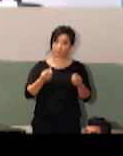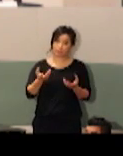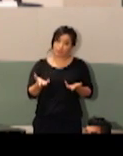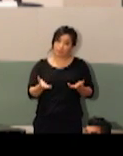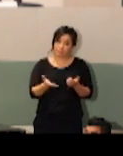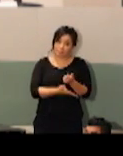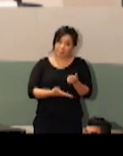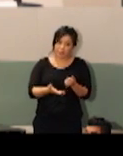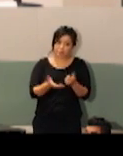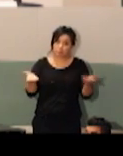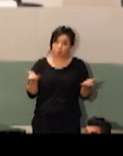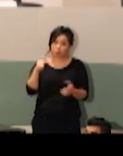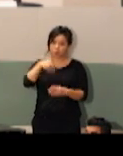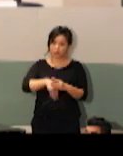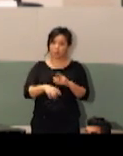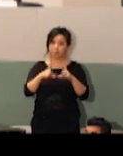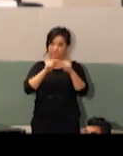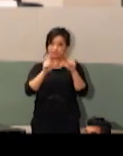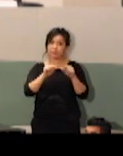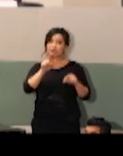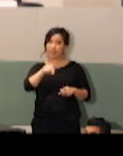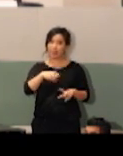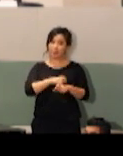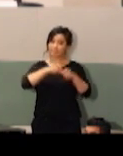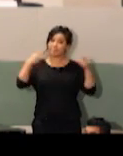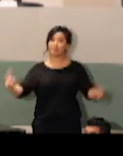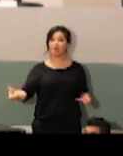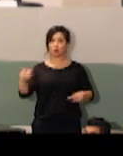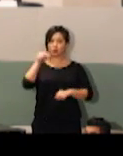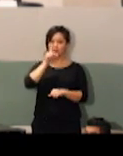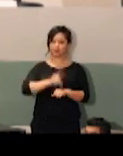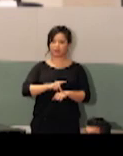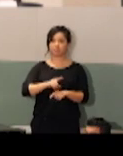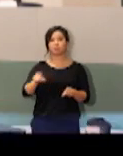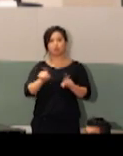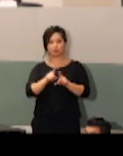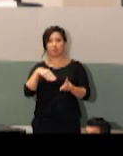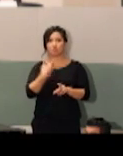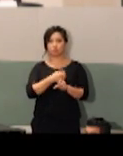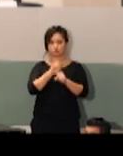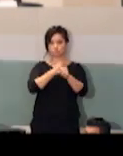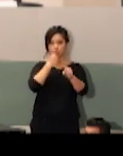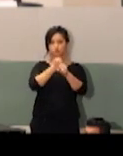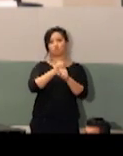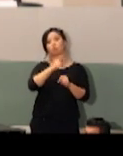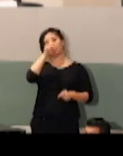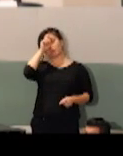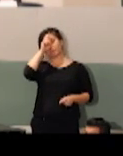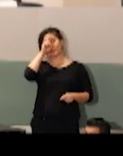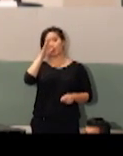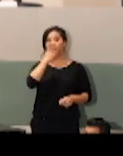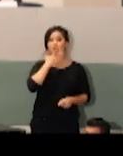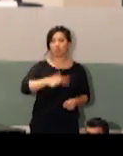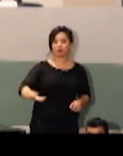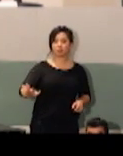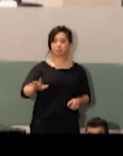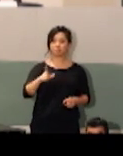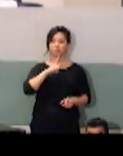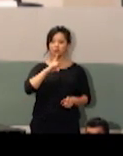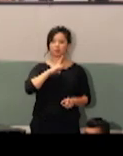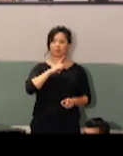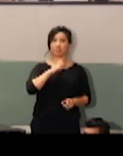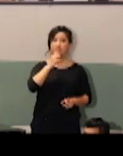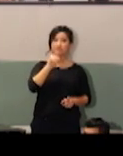Distrito Federal, que é a maior do Brasil. E, mais do que isso, nós fizemos o Hospital da Criança, que atende 6 mil crianças hoje. É um orgulho